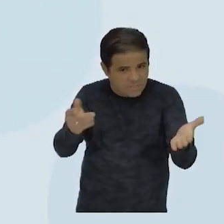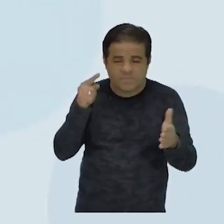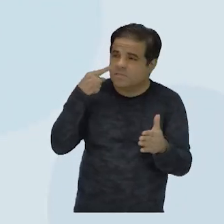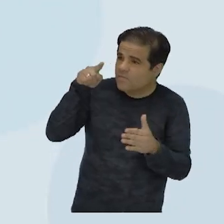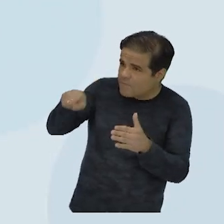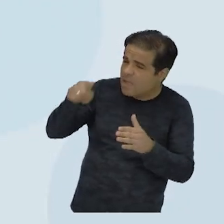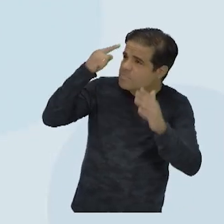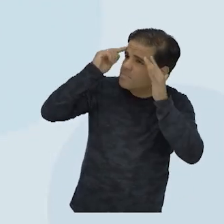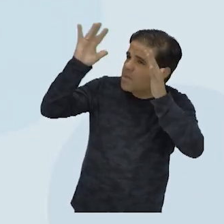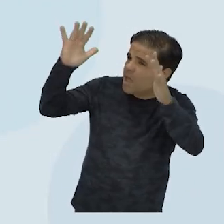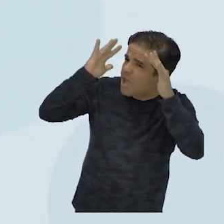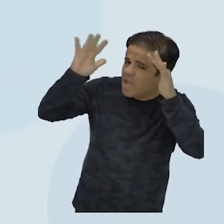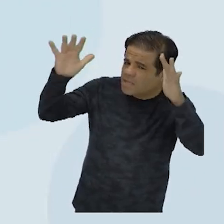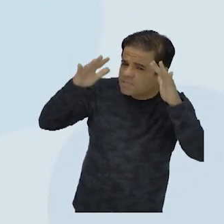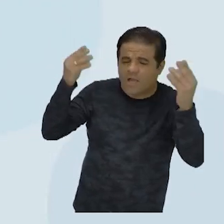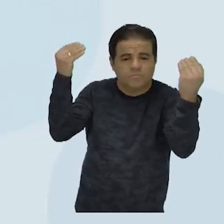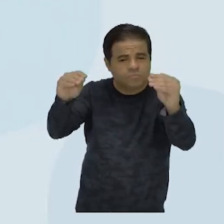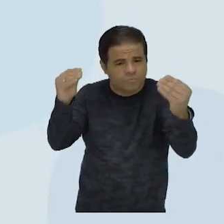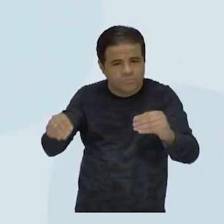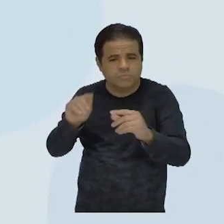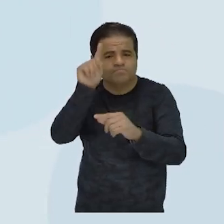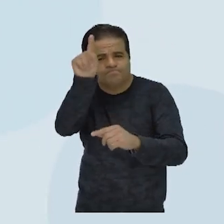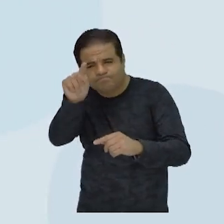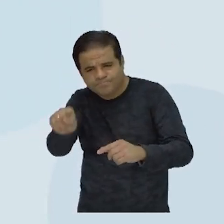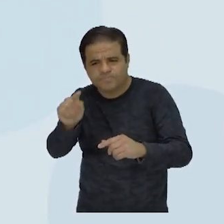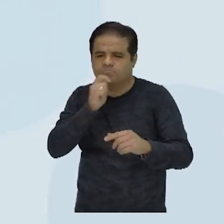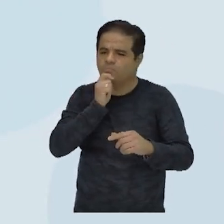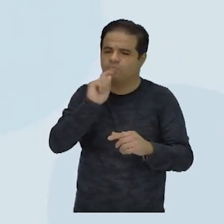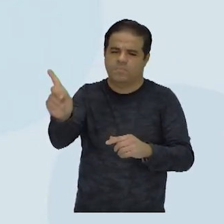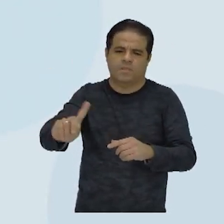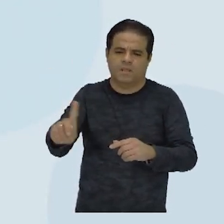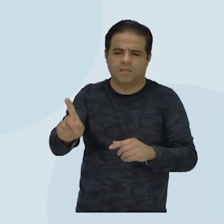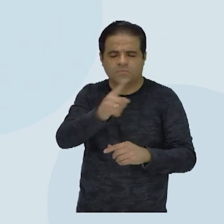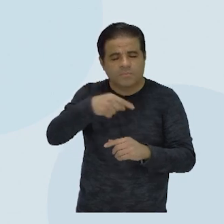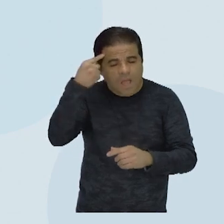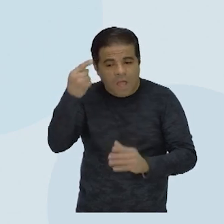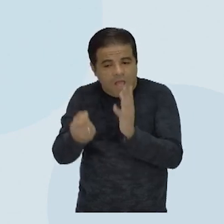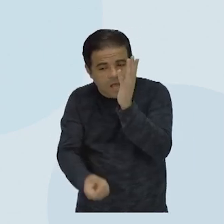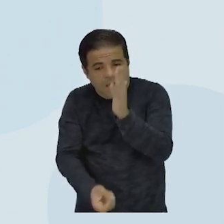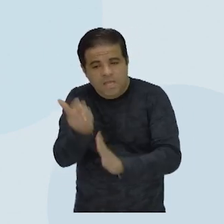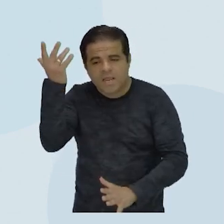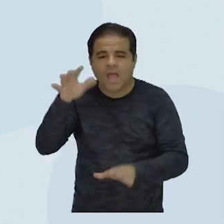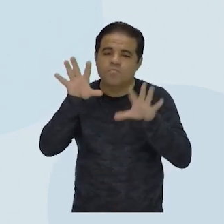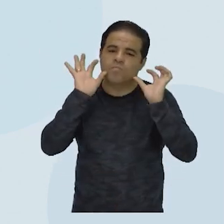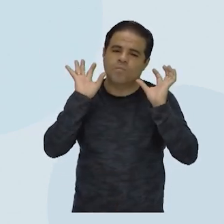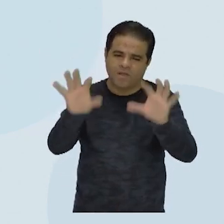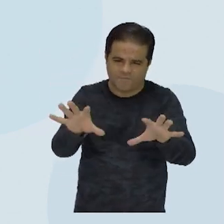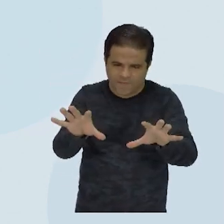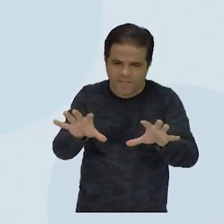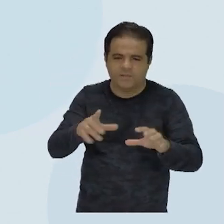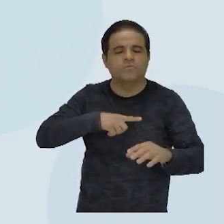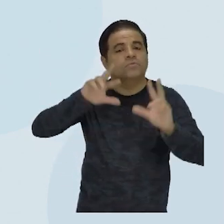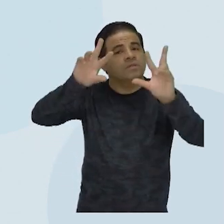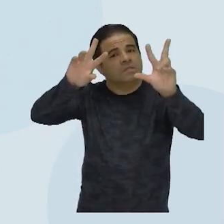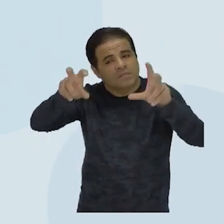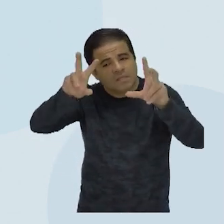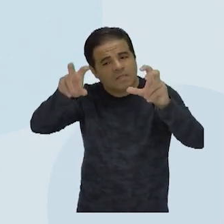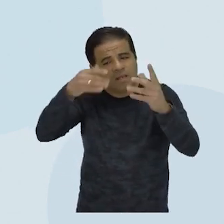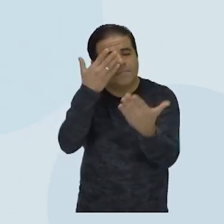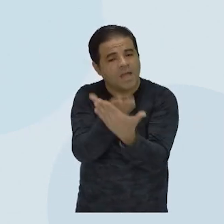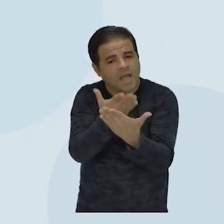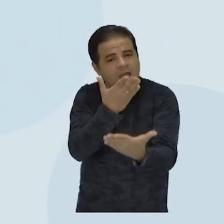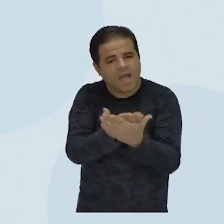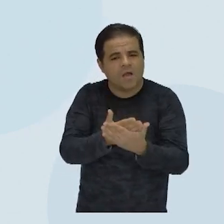para vocês pensarem, não coloquei nenhum tipo de ponto de exclamação ou interrogação para criar já um efeito. Tema da aula,